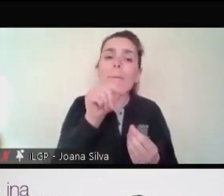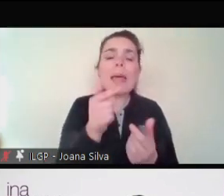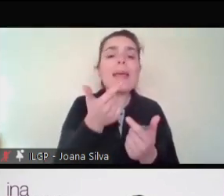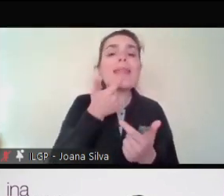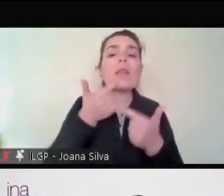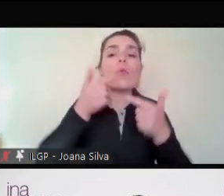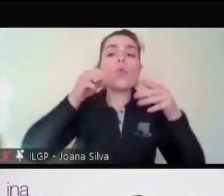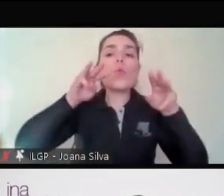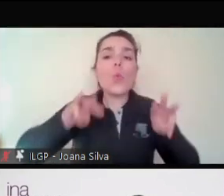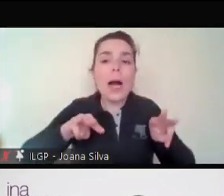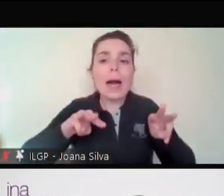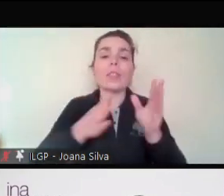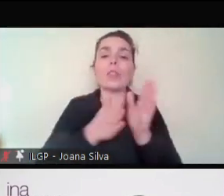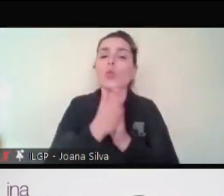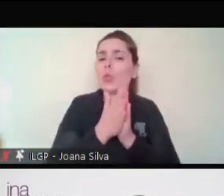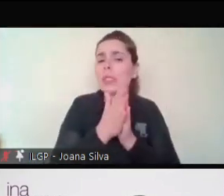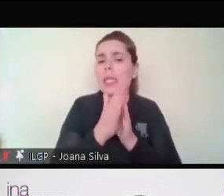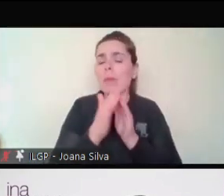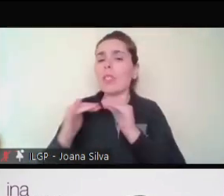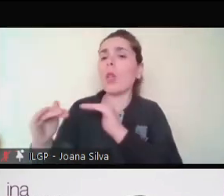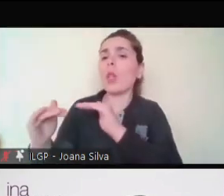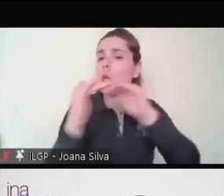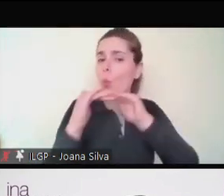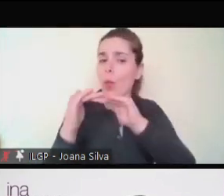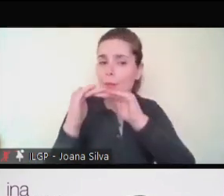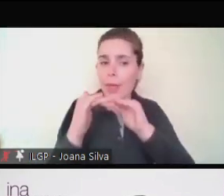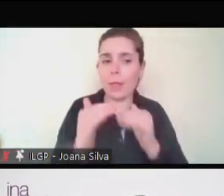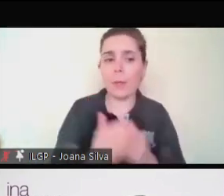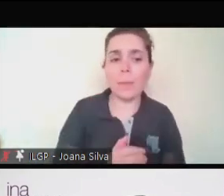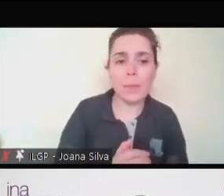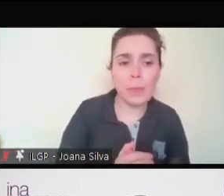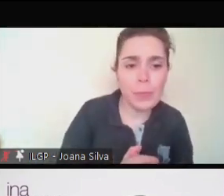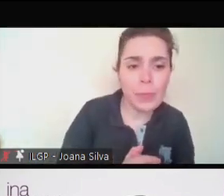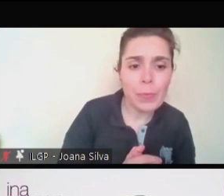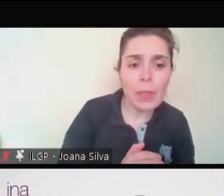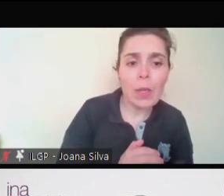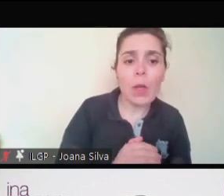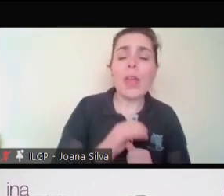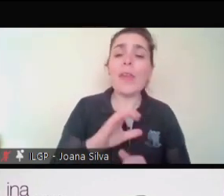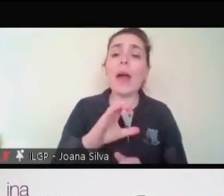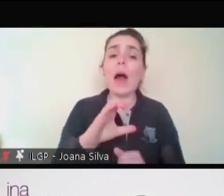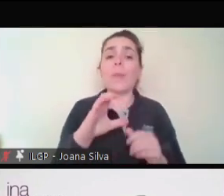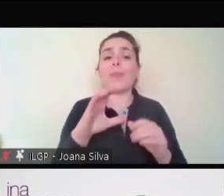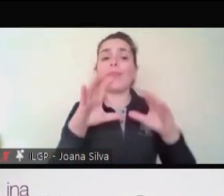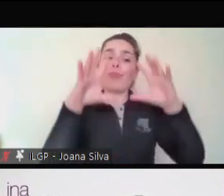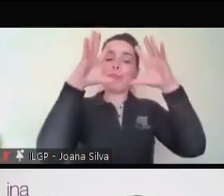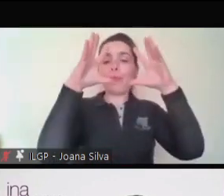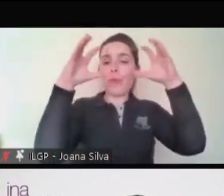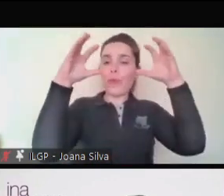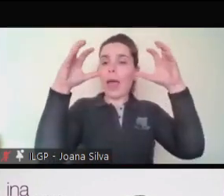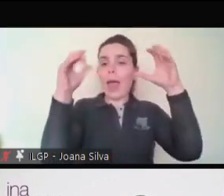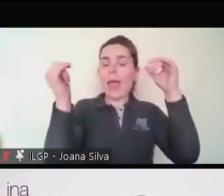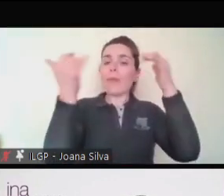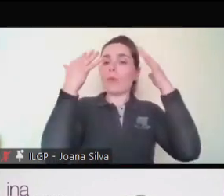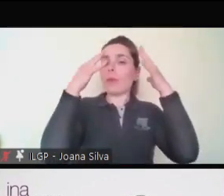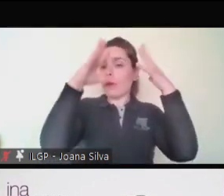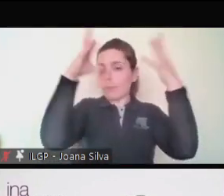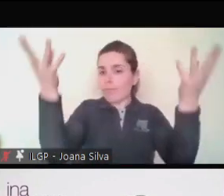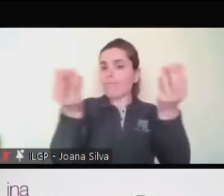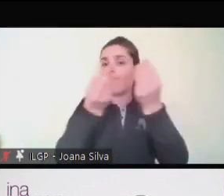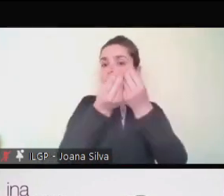que capacitar esses vários perfis. Depois, absolutamente decisivo para nós, sentimos também o tema da cloud como